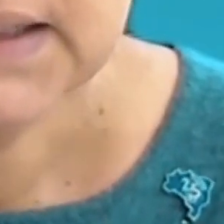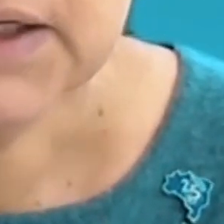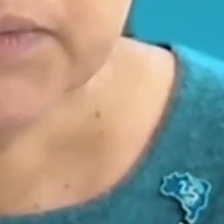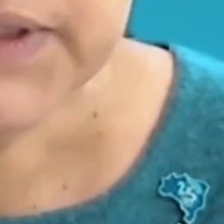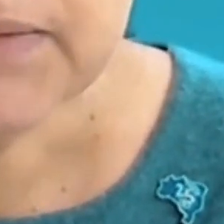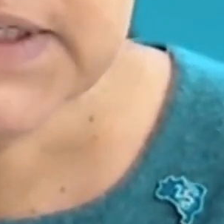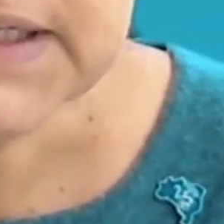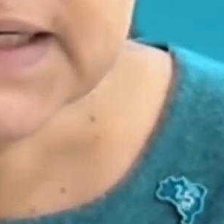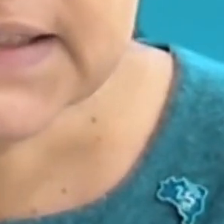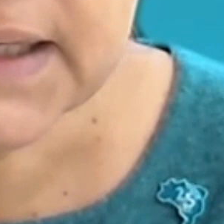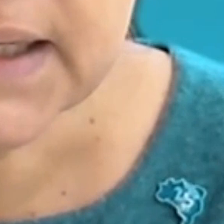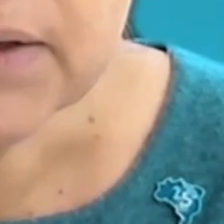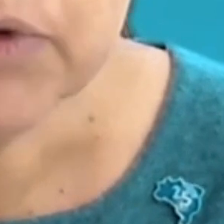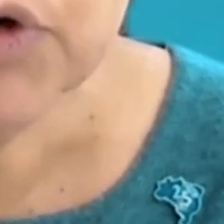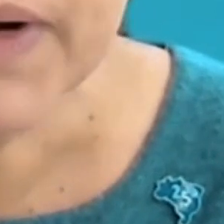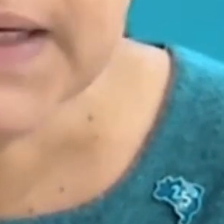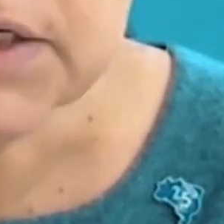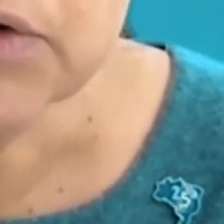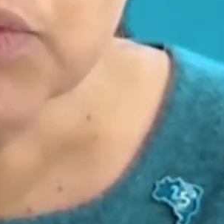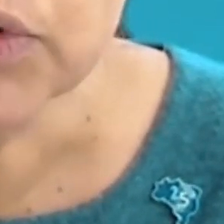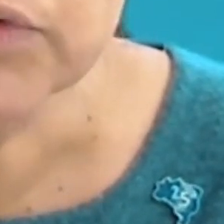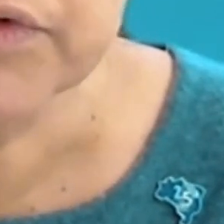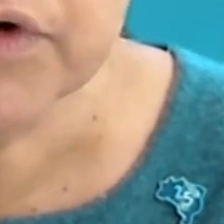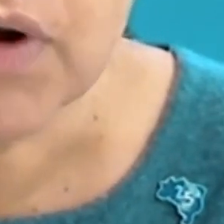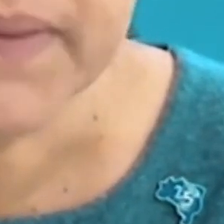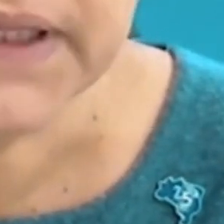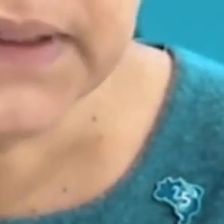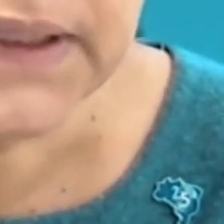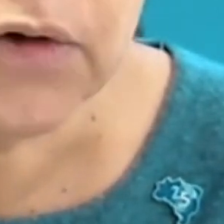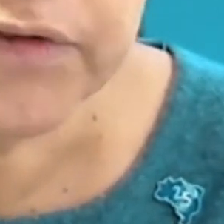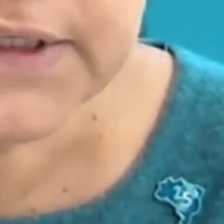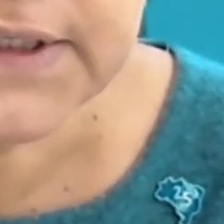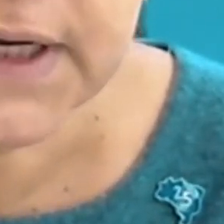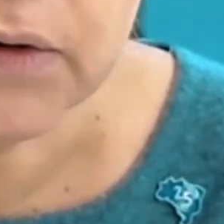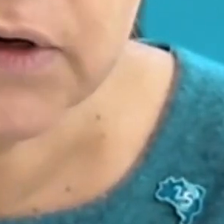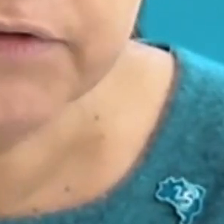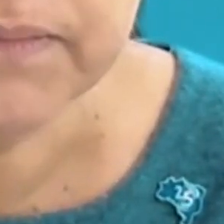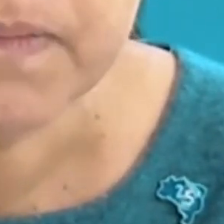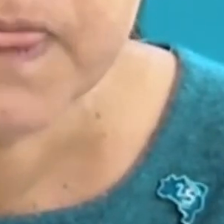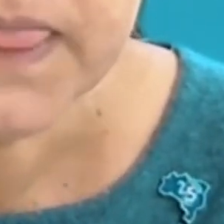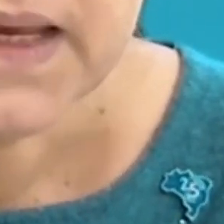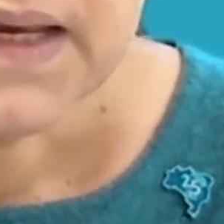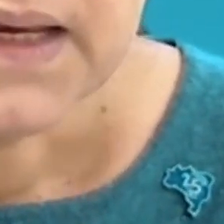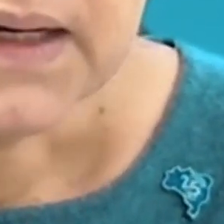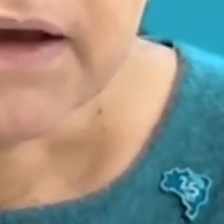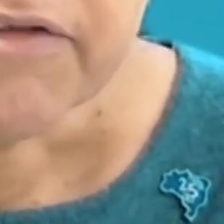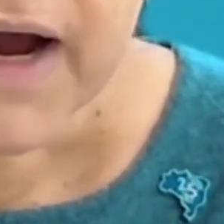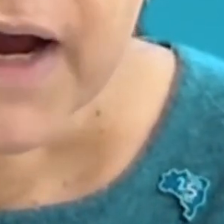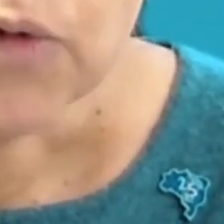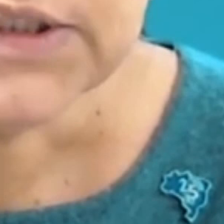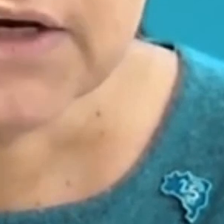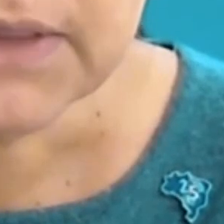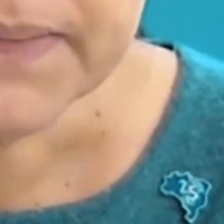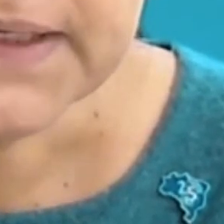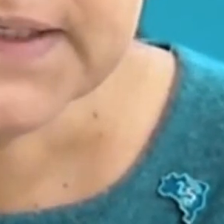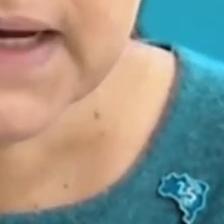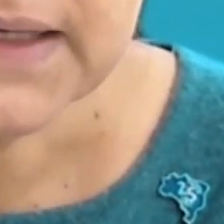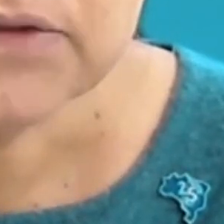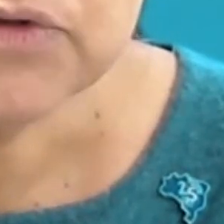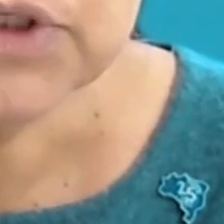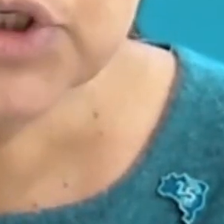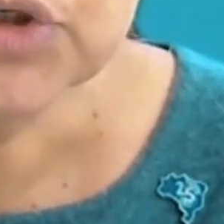sanitárias. Não podemos esquecer o que o Brasil e o mundo viveu com a pandemia da Covid-19 e levar os